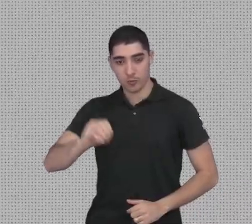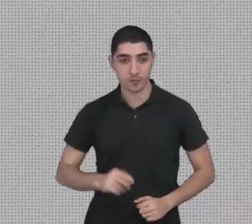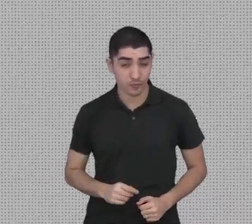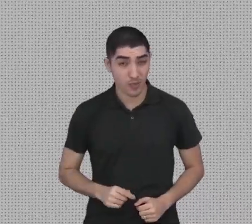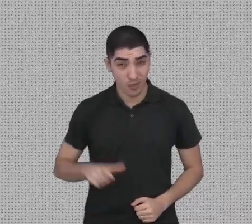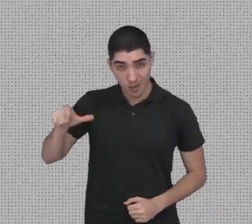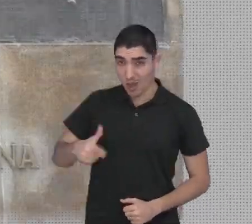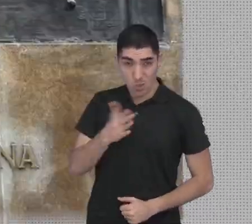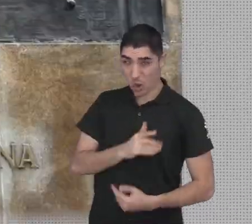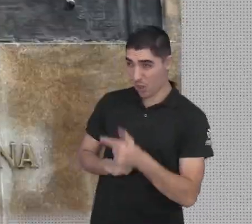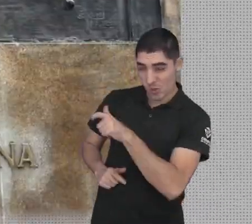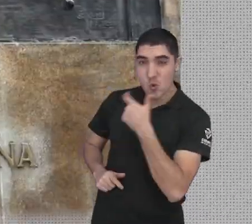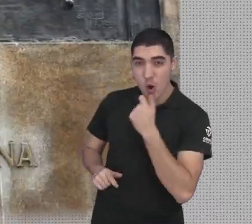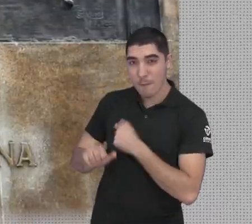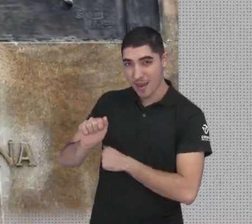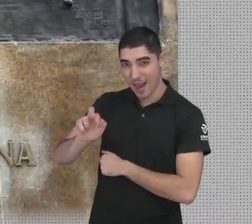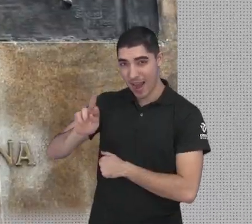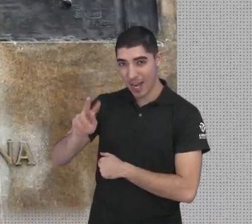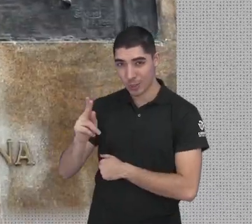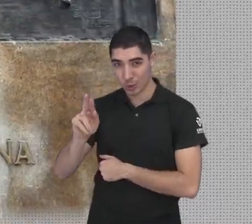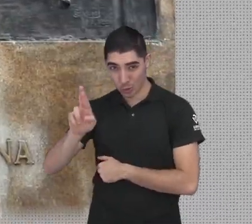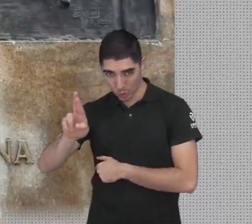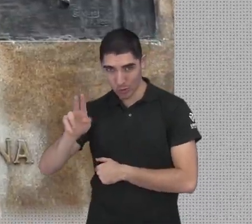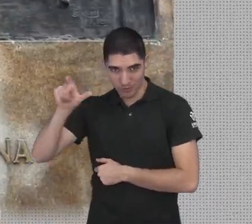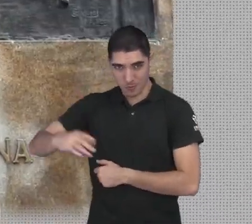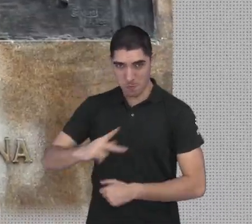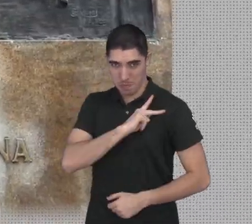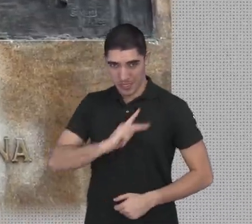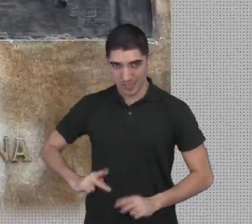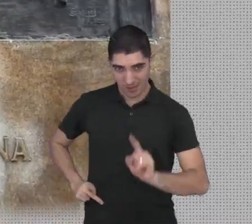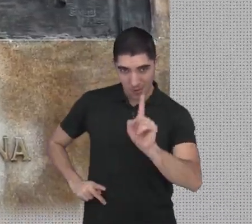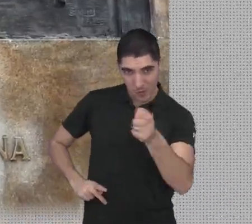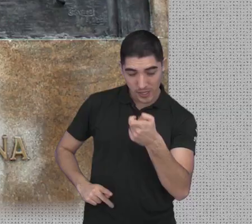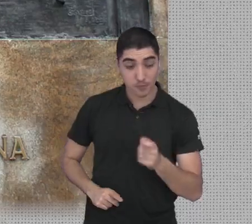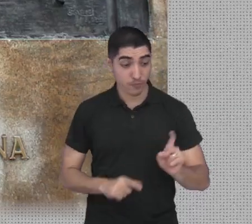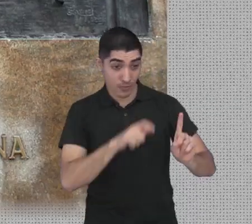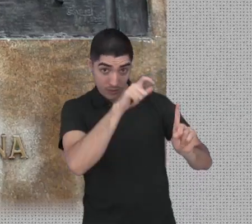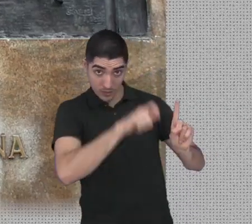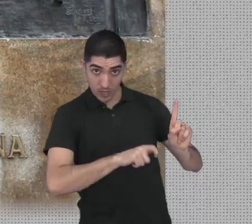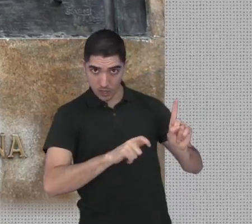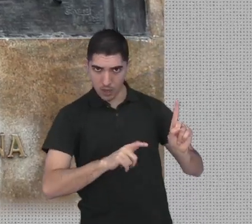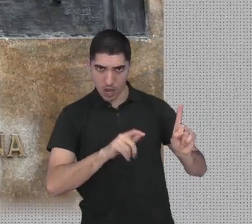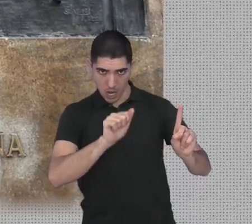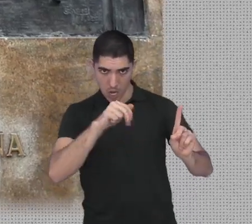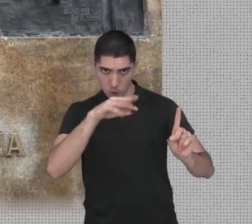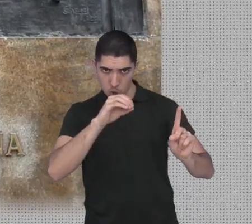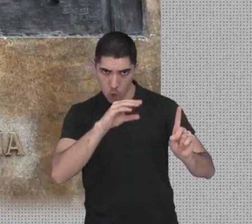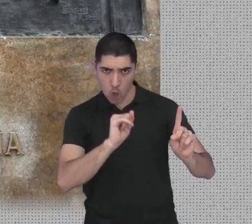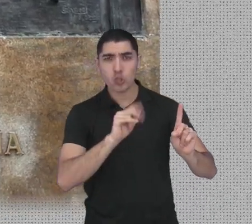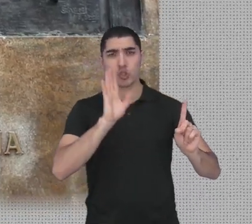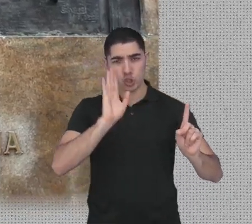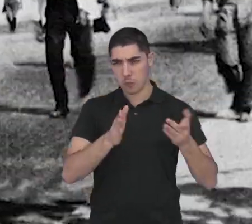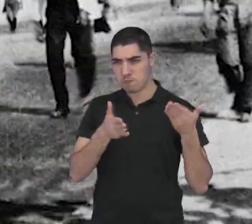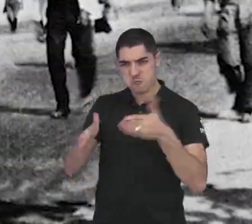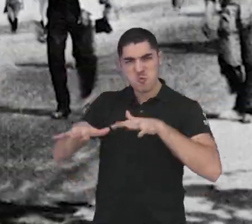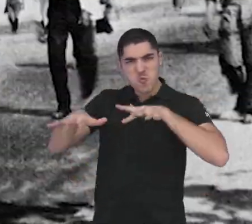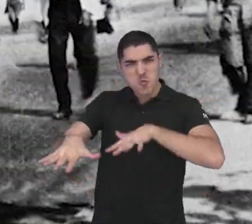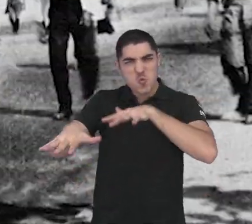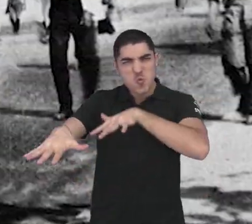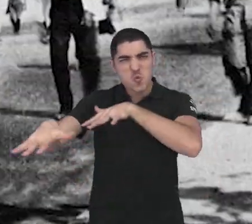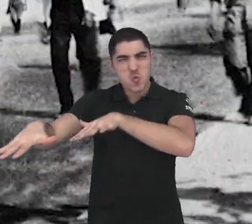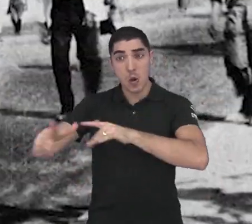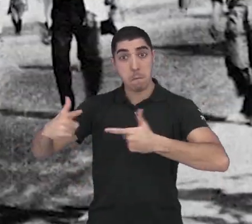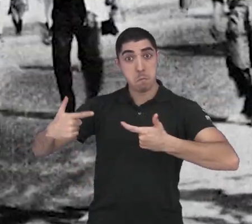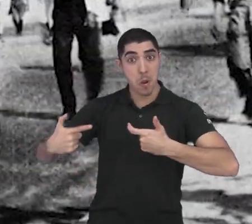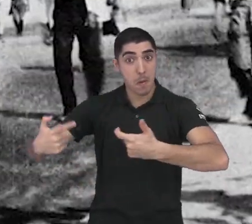Arthur Bernardes, Siqueira Campos, ao lado de outros militares, protagonizou a Revolta do Forte de Copacabana. Em 5